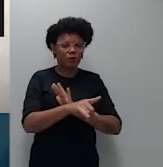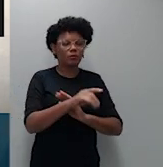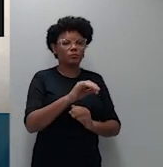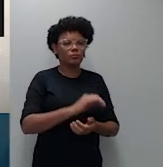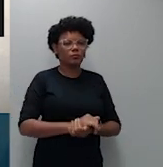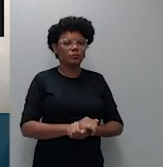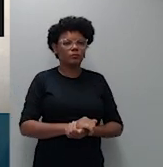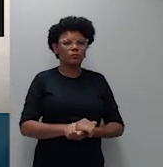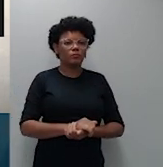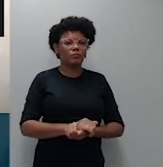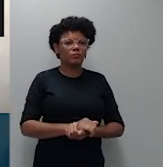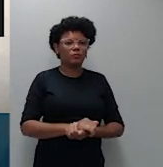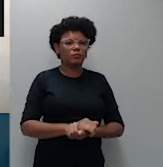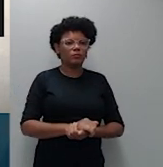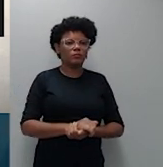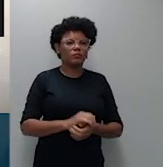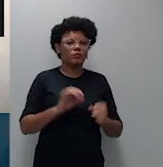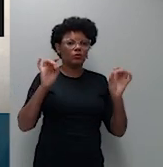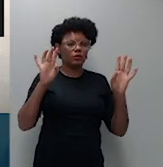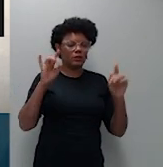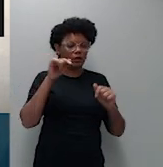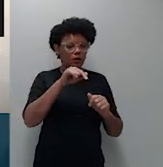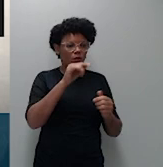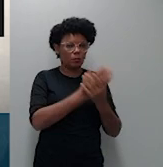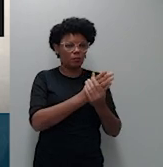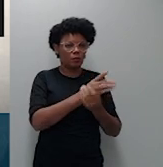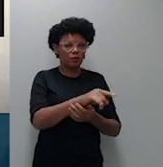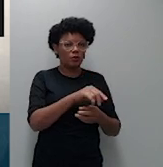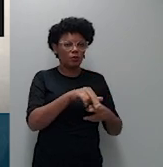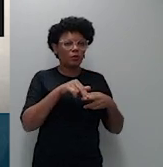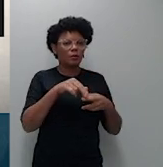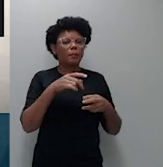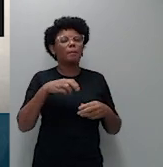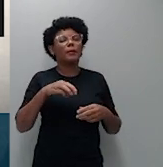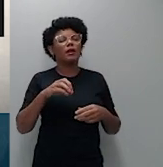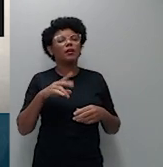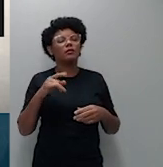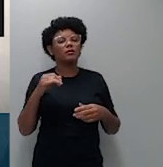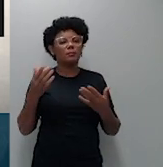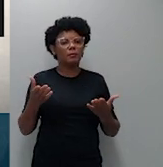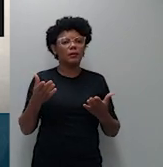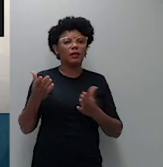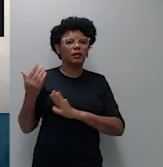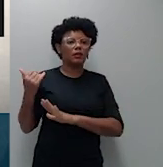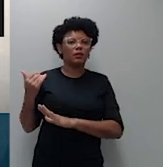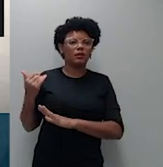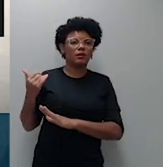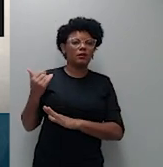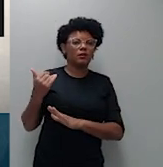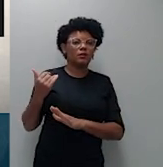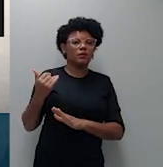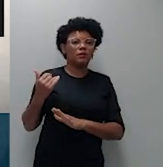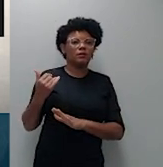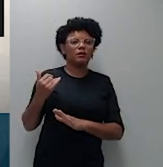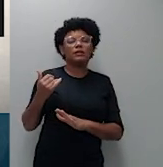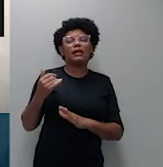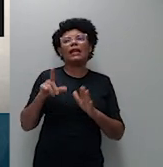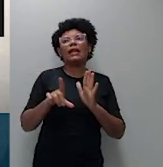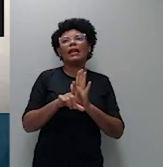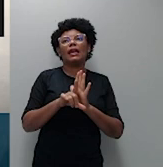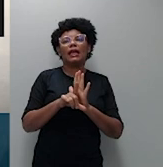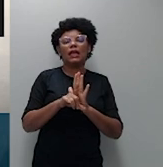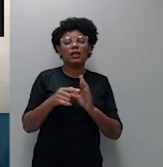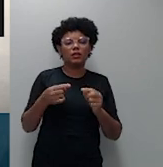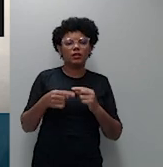está que esse caso não por causa do médico mas pela preliminar de ilegitimidade passiva do